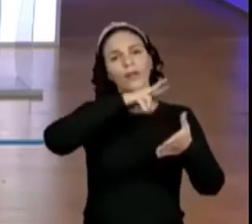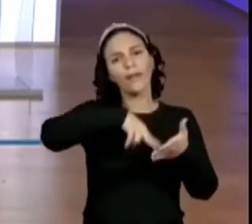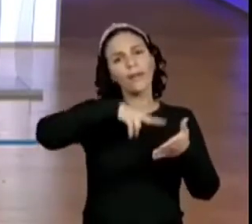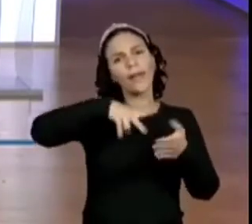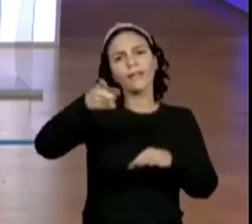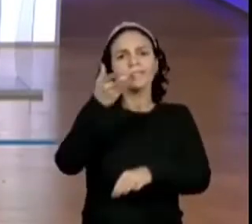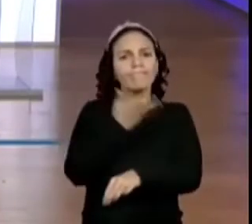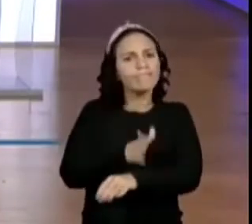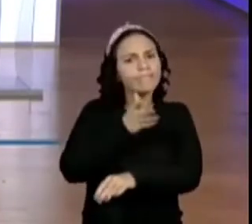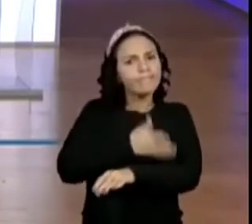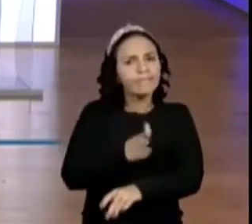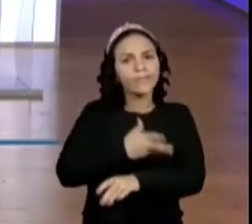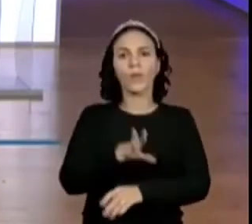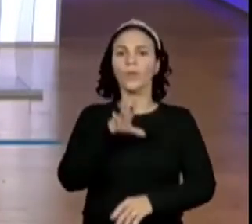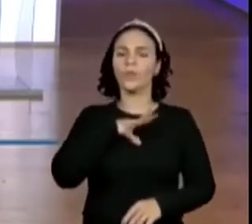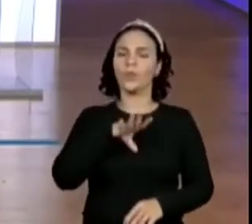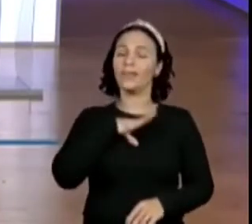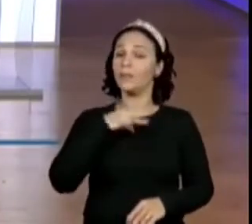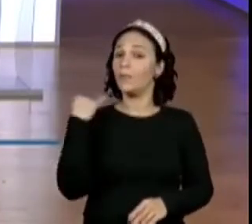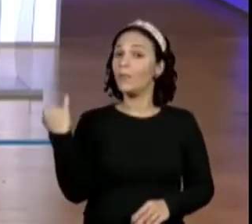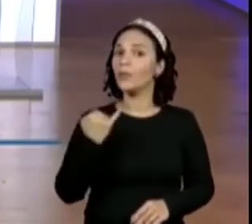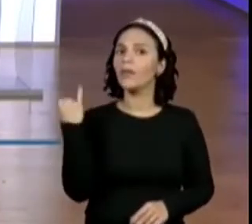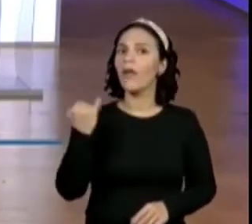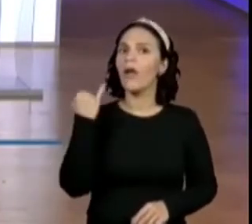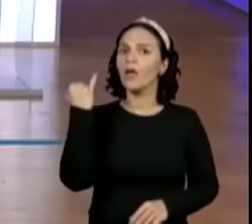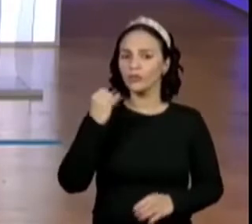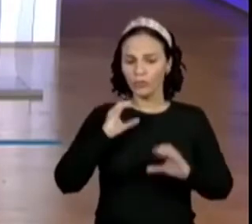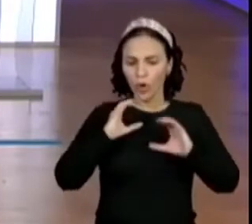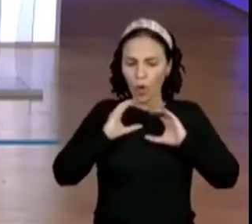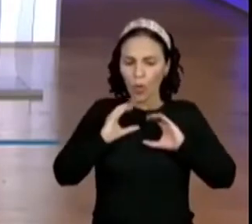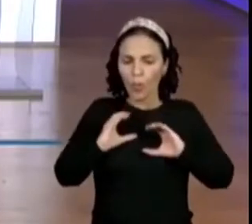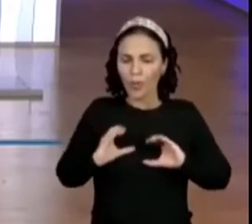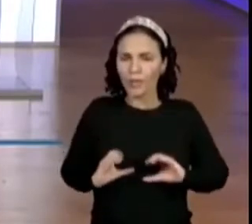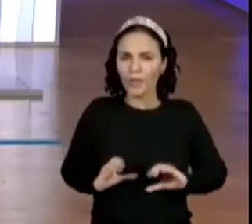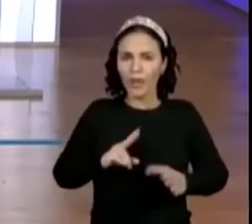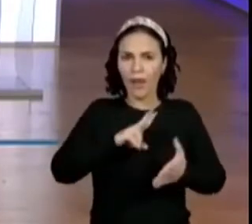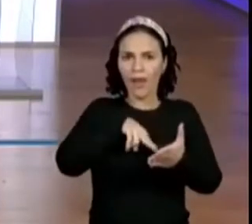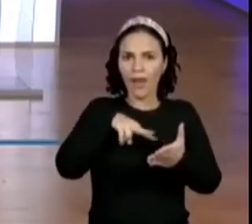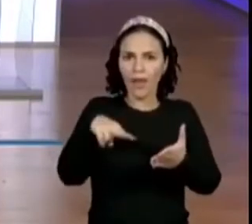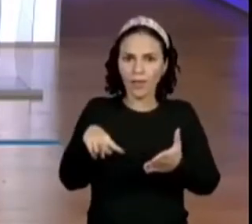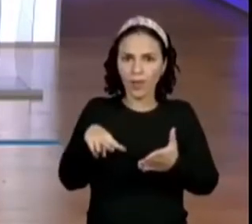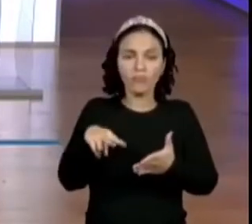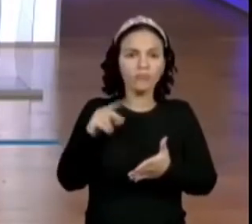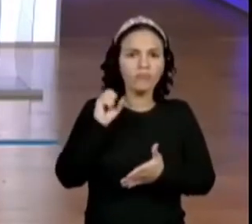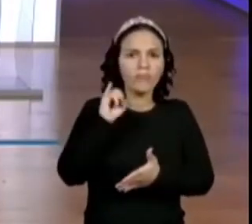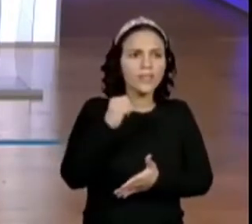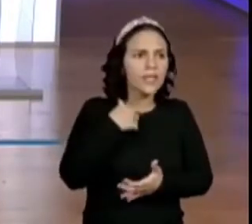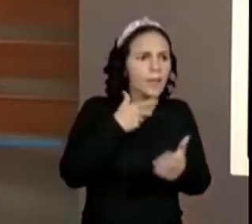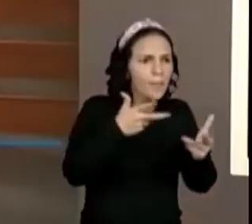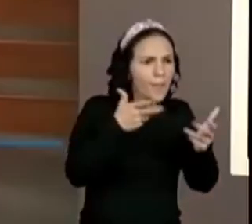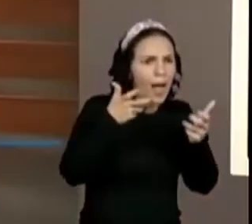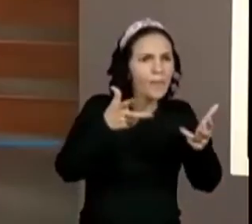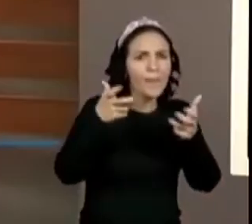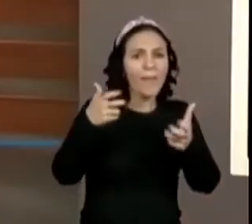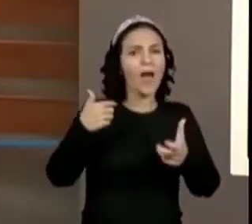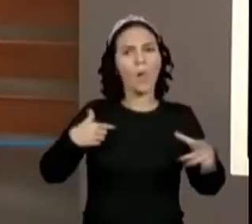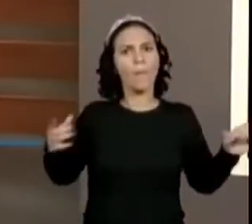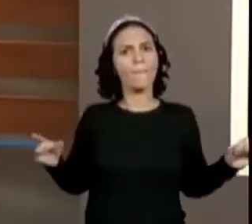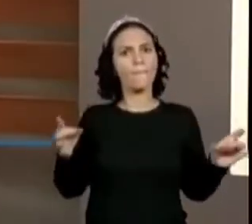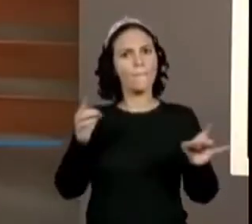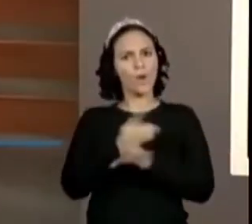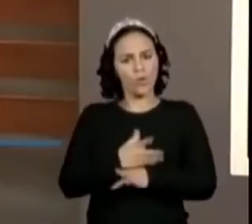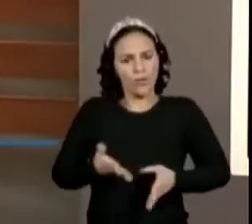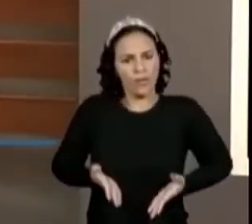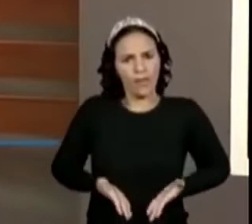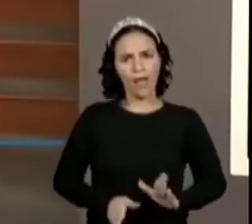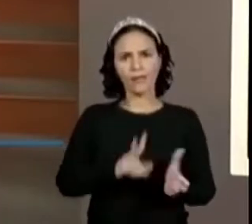nós adquirimos, né, esse comportamento lendo. Quanto mais nós lemos, melhor. A gente não nasce sabendo ler e